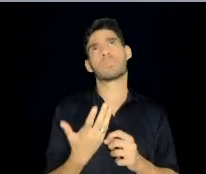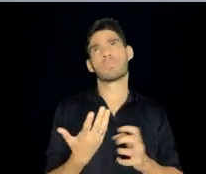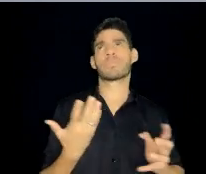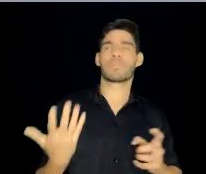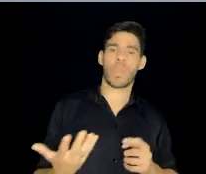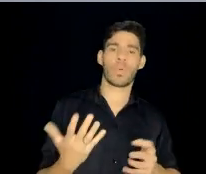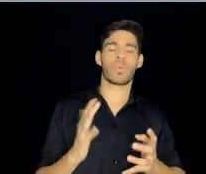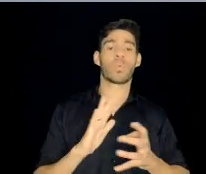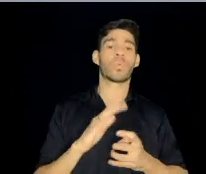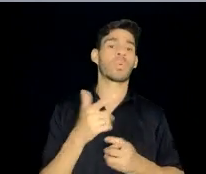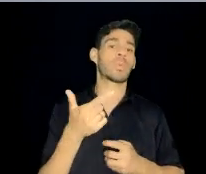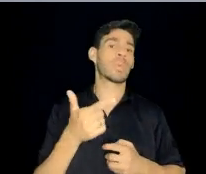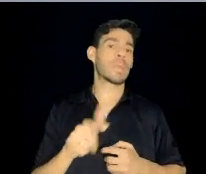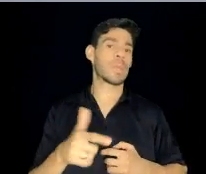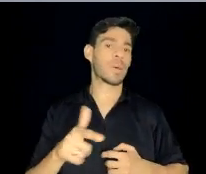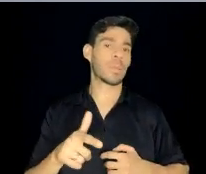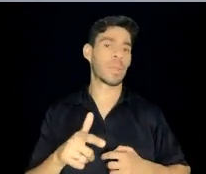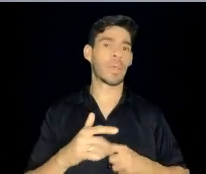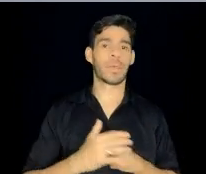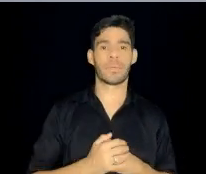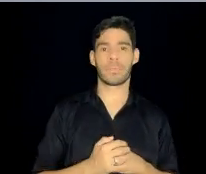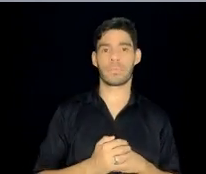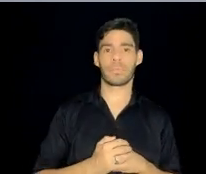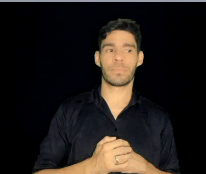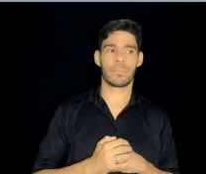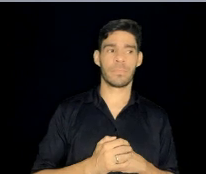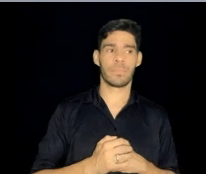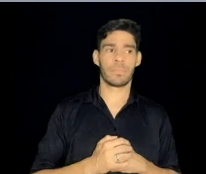material, quando não há